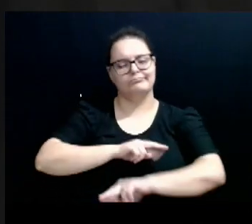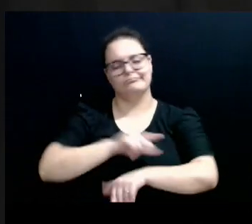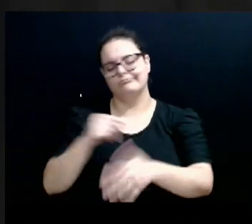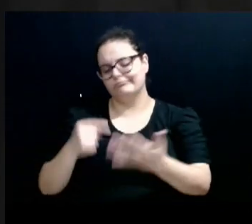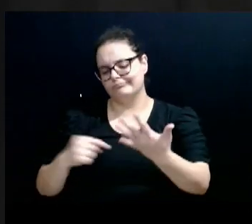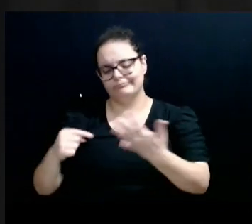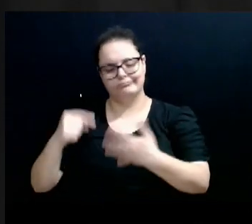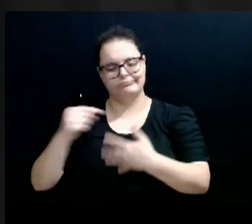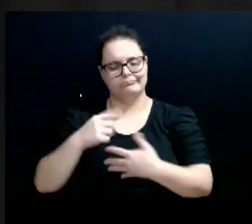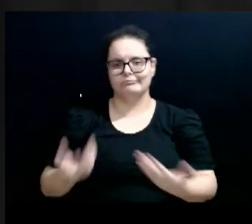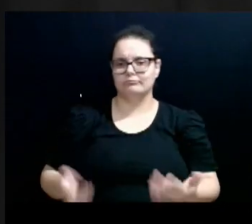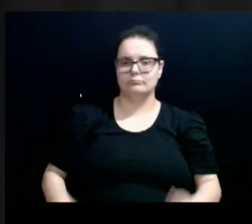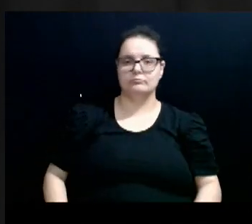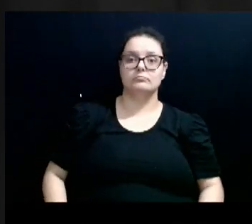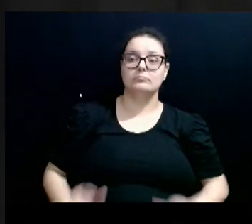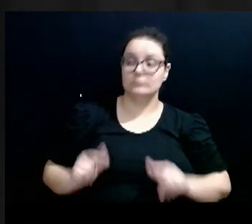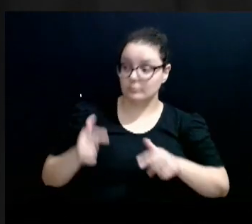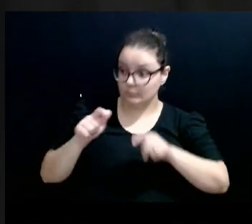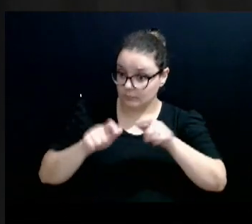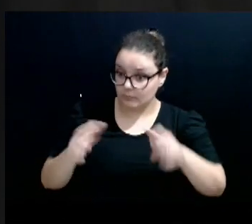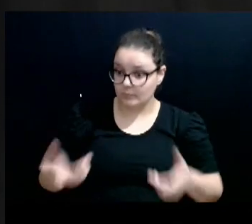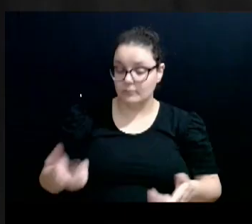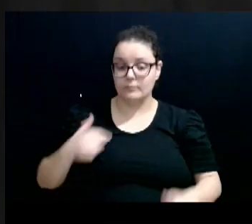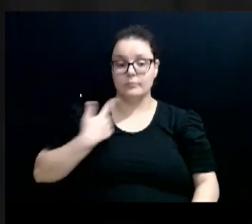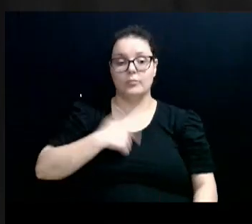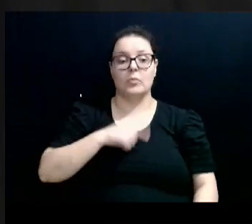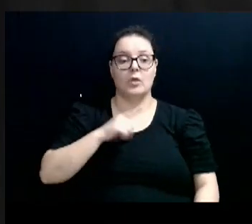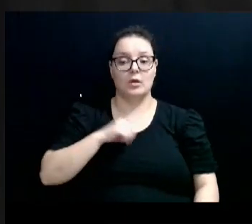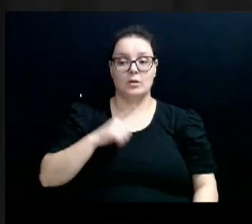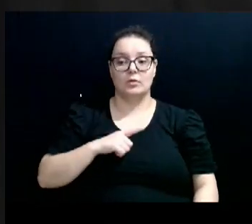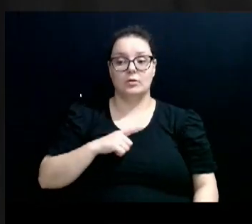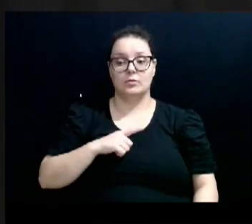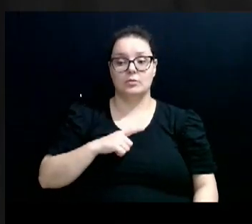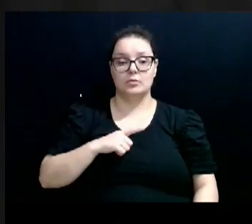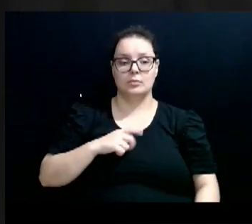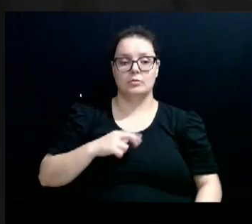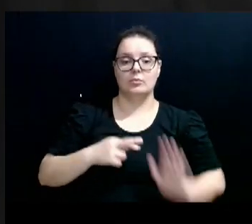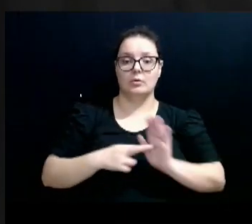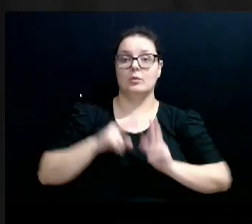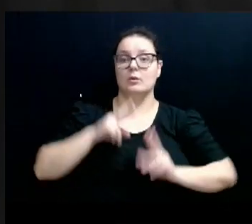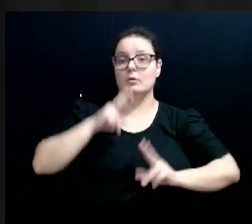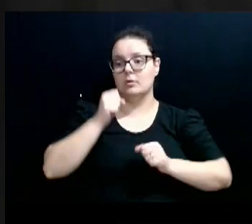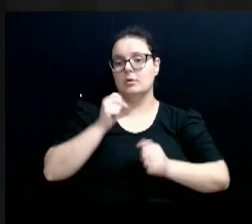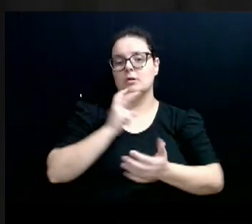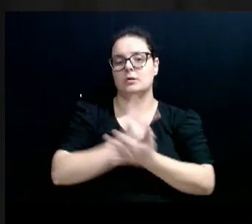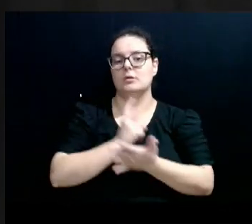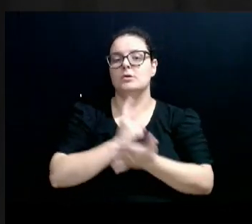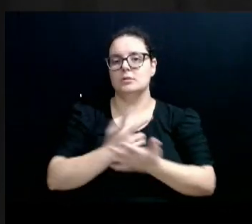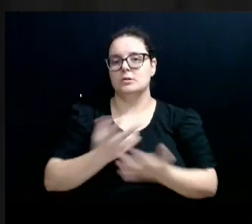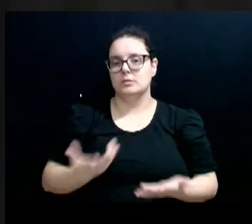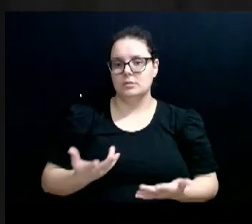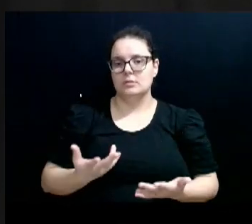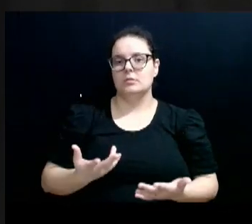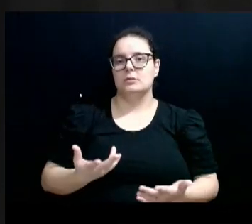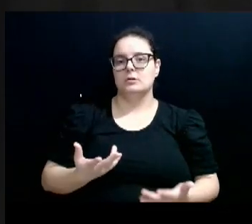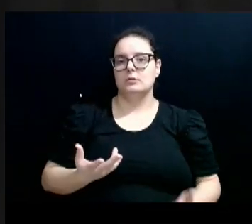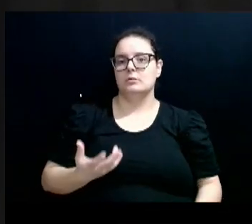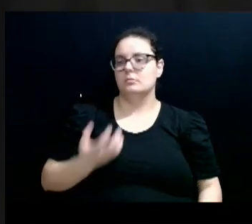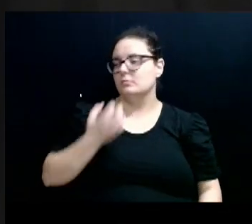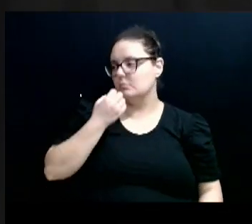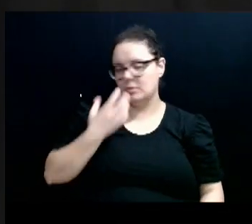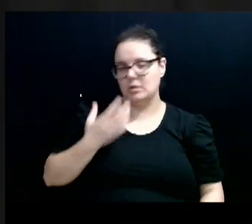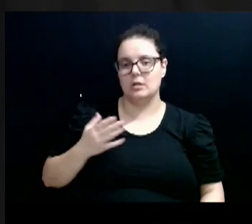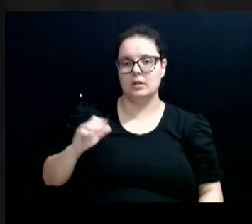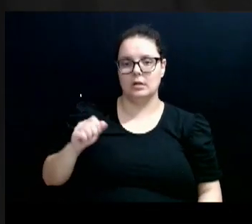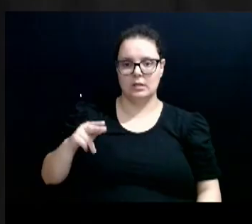essas pessoas. Nós tínhamos um representante lá muito forte, porque eu sempre me dei muito bem, que é o ex-vereador Canário. Sempre tive um bom relacionamento do